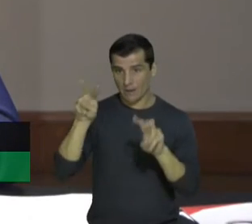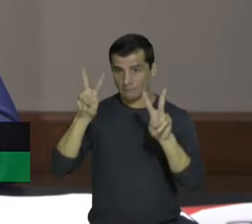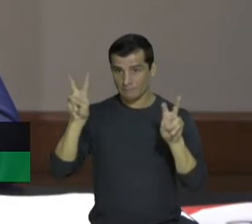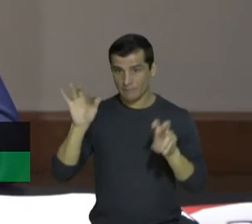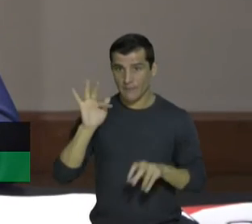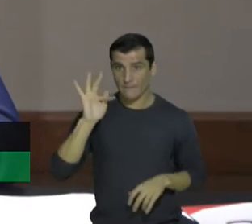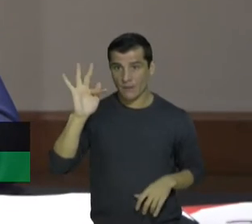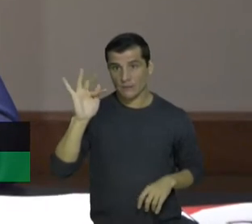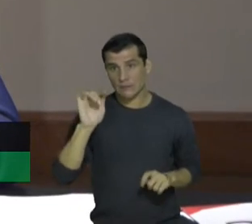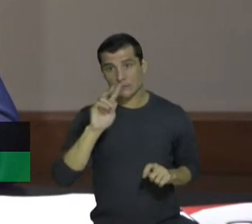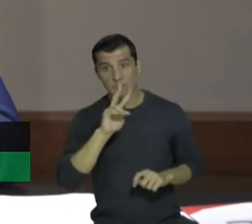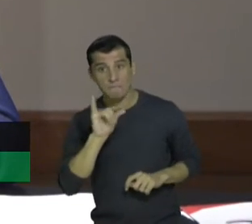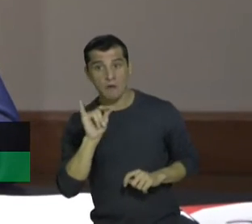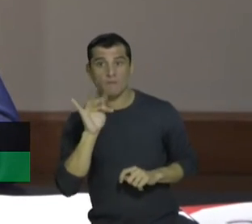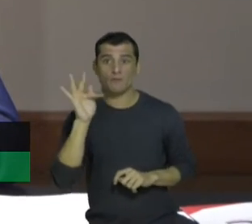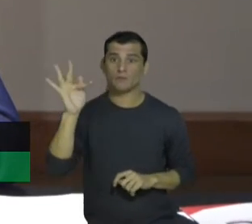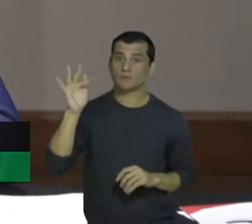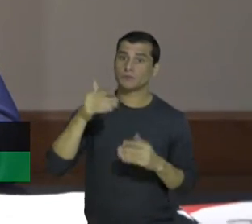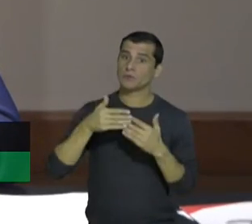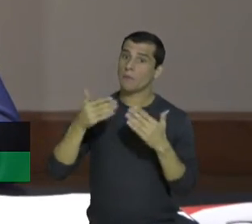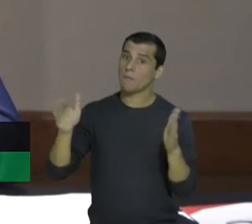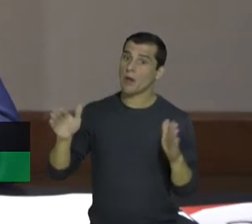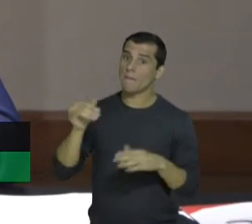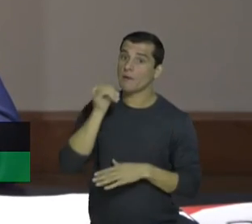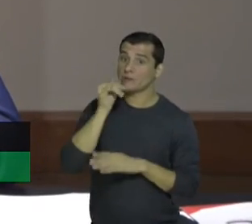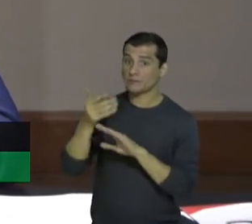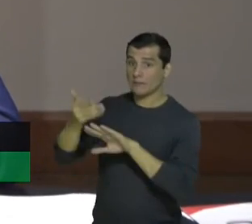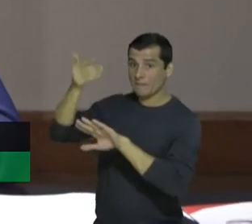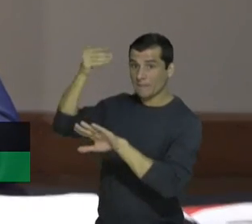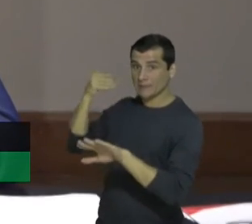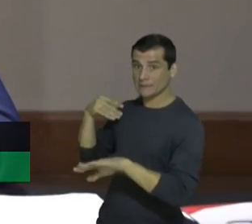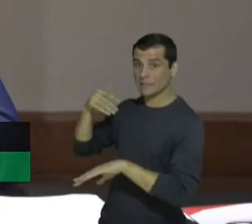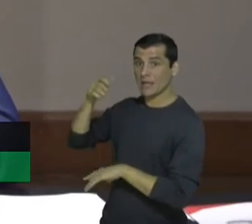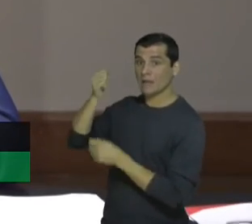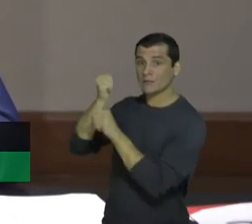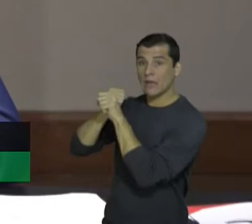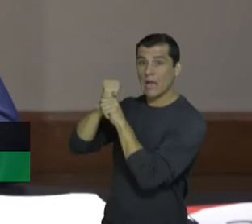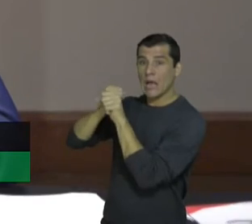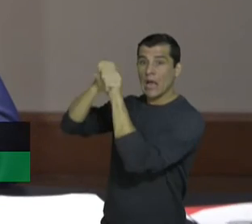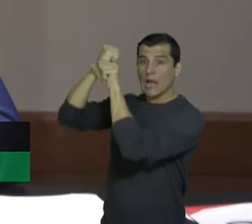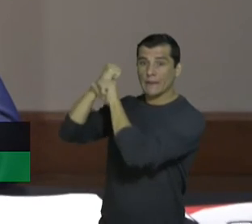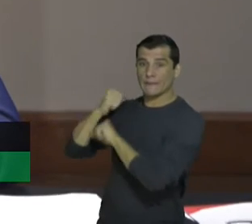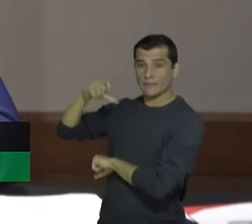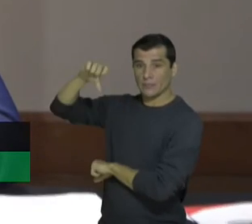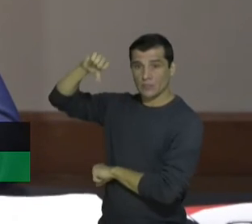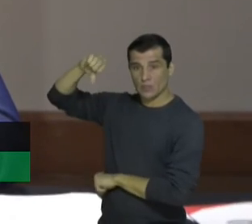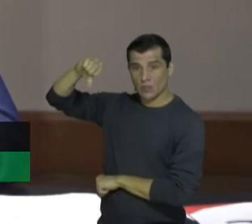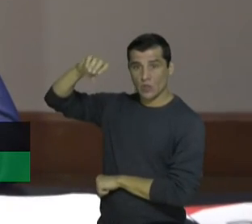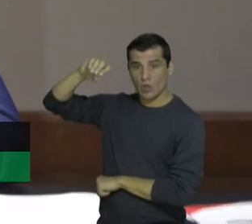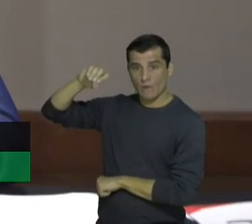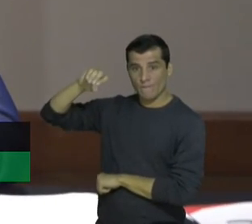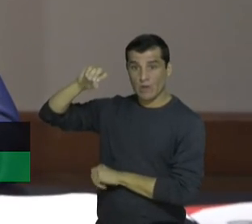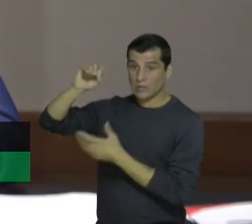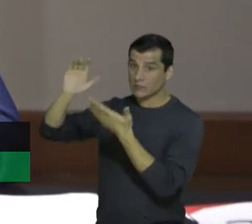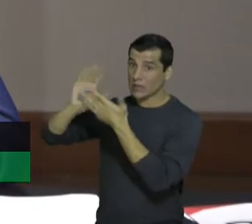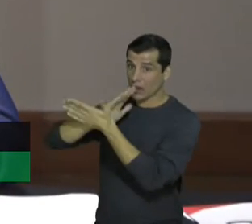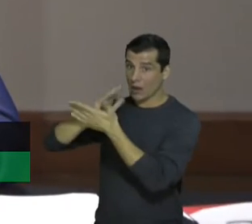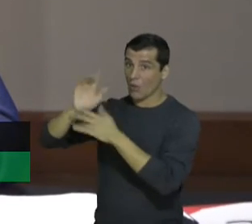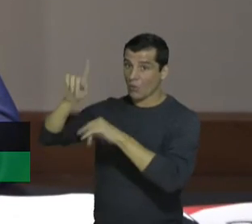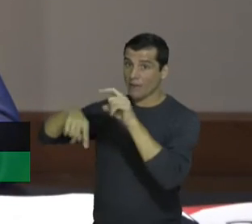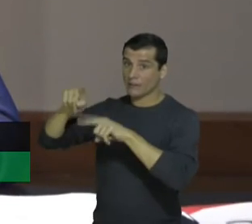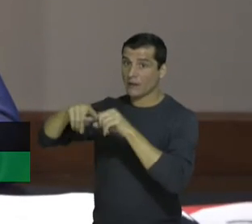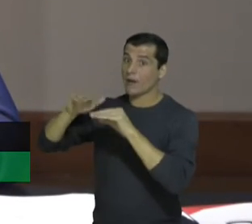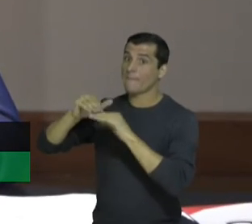alguma abertura com abertura de mercado dos anos 90 alguns itens tenham alguma flutuação pode acontecer